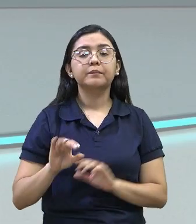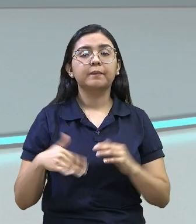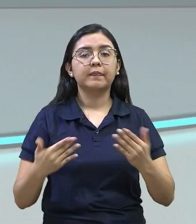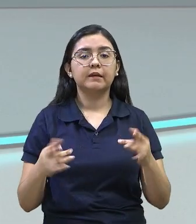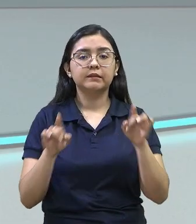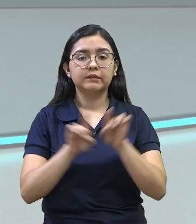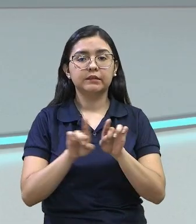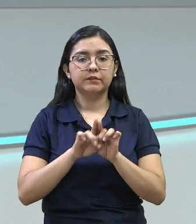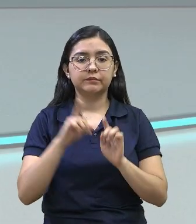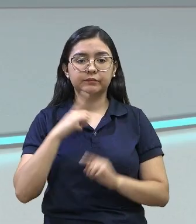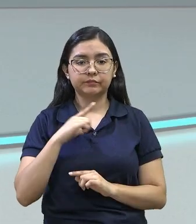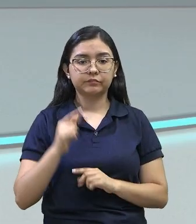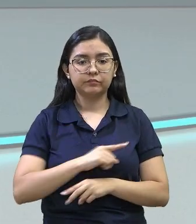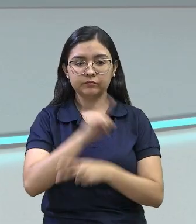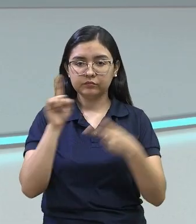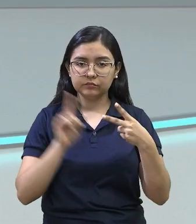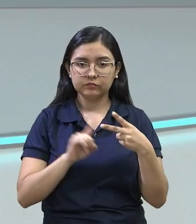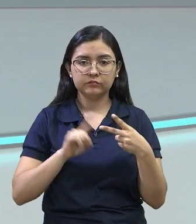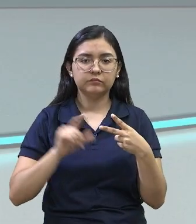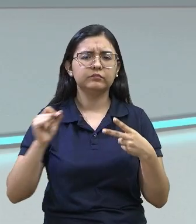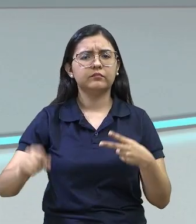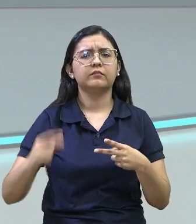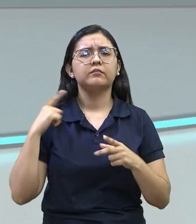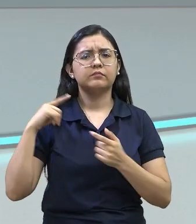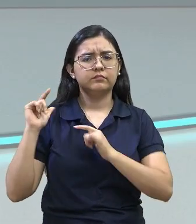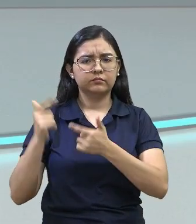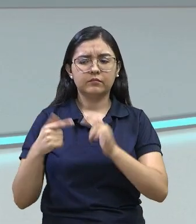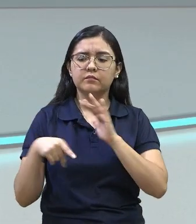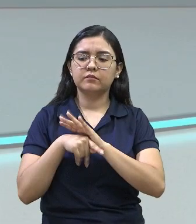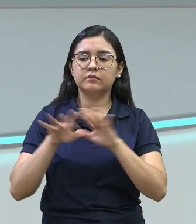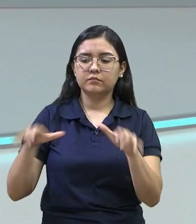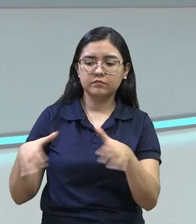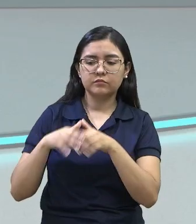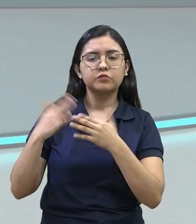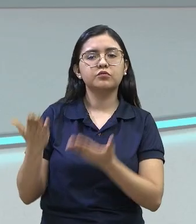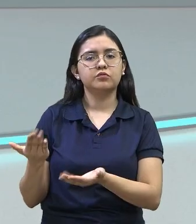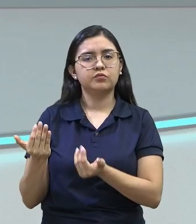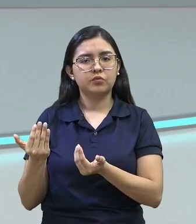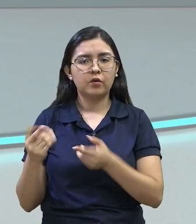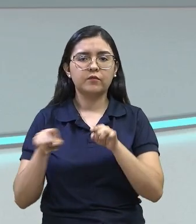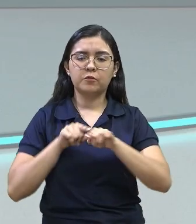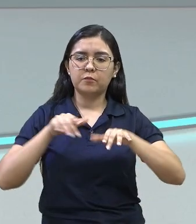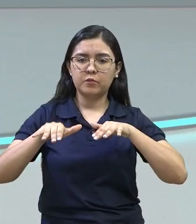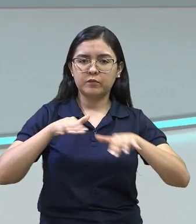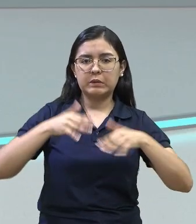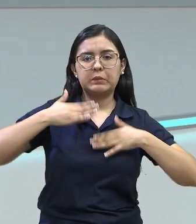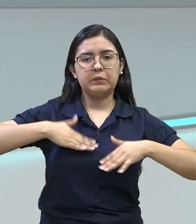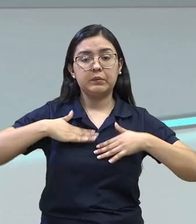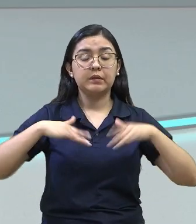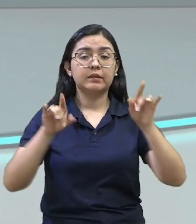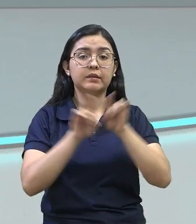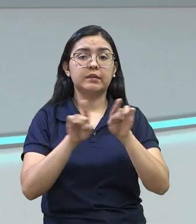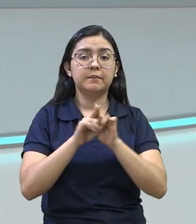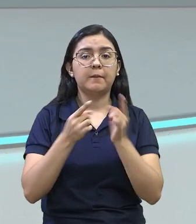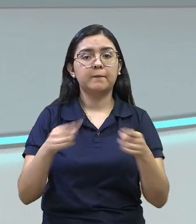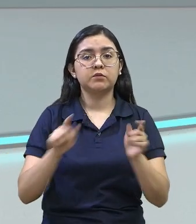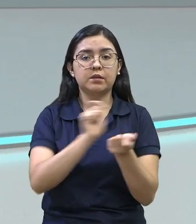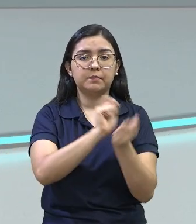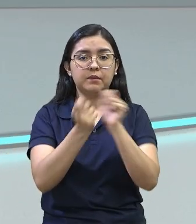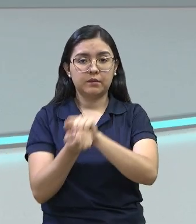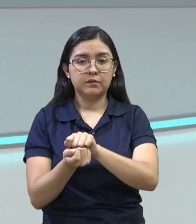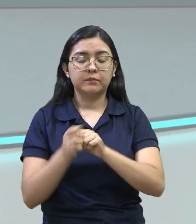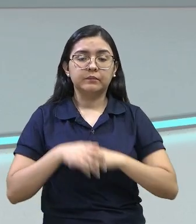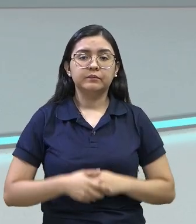o forró universitário, que é o popular entre os jovens, com passos mais suaves e músicas